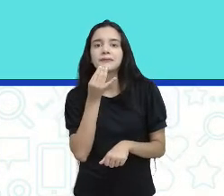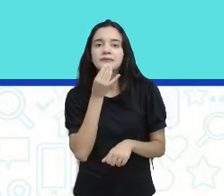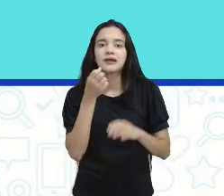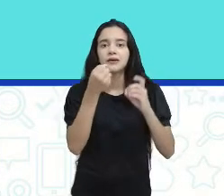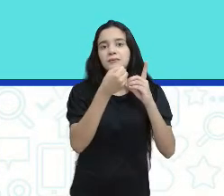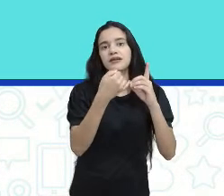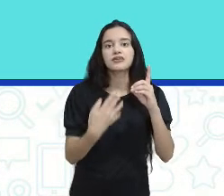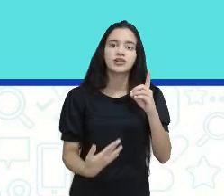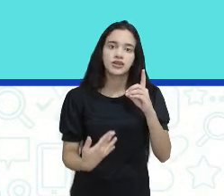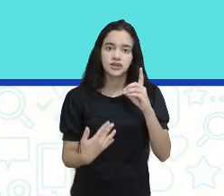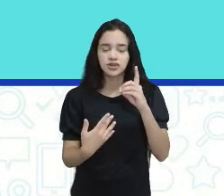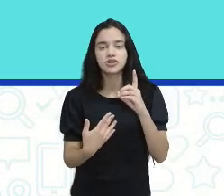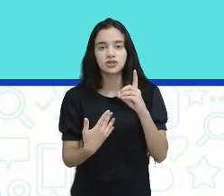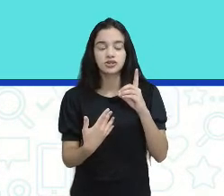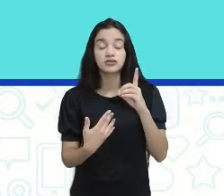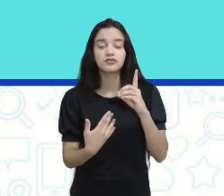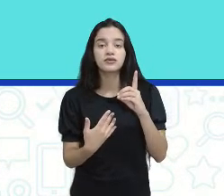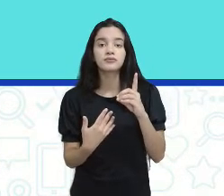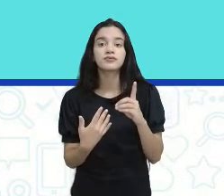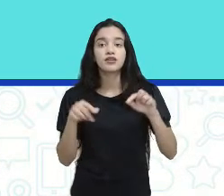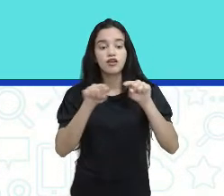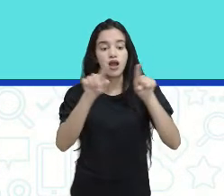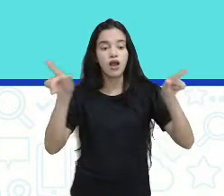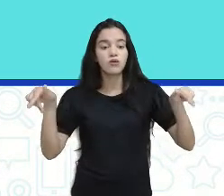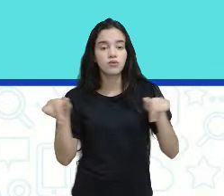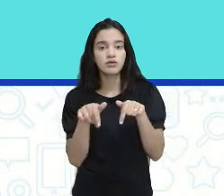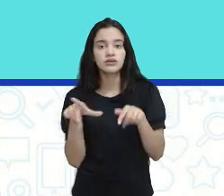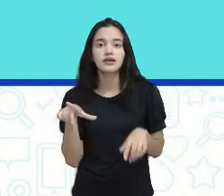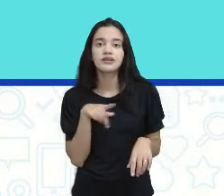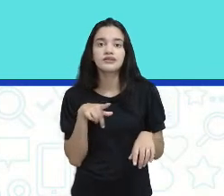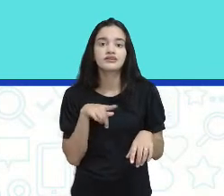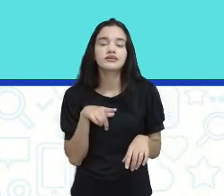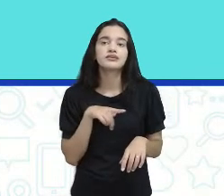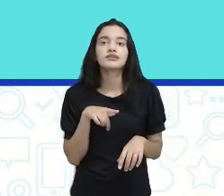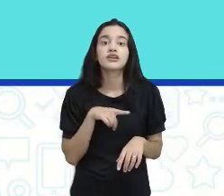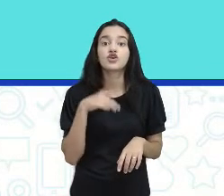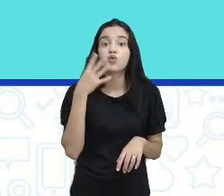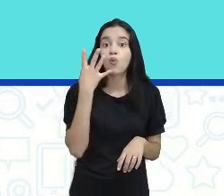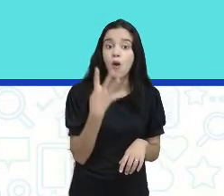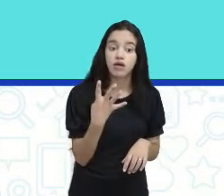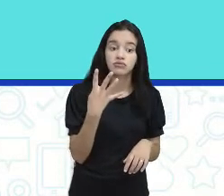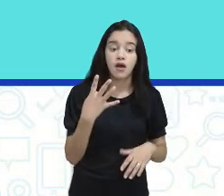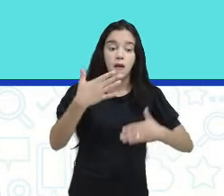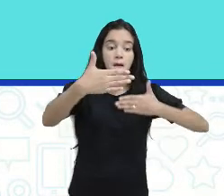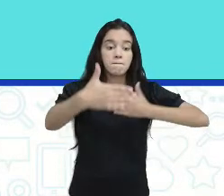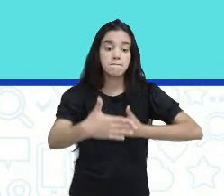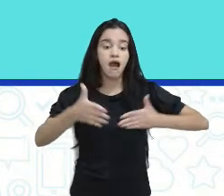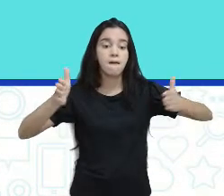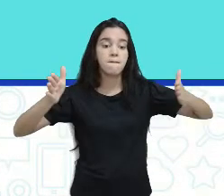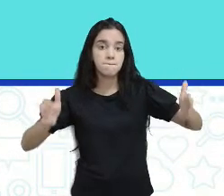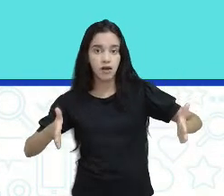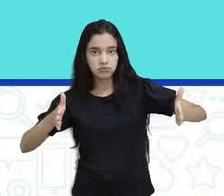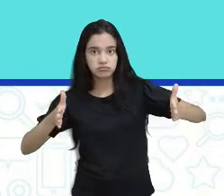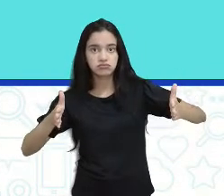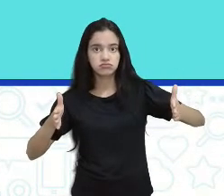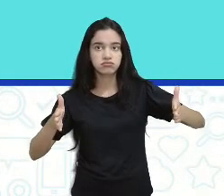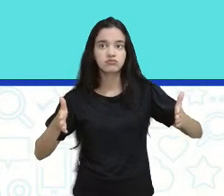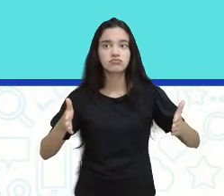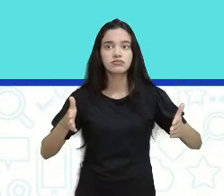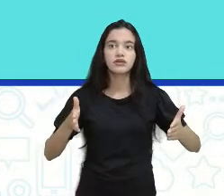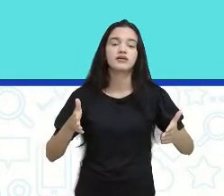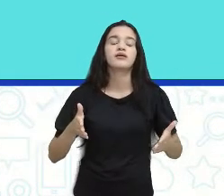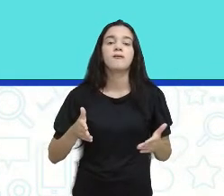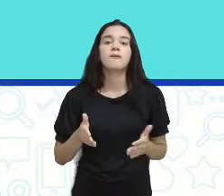descrição, aí a quadra ela tem 4 áreas, né? 4 áreas divididas, então